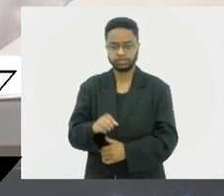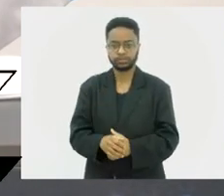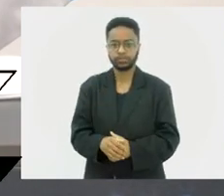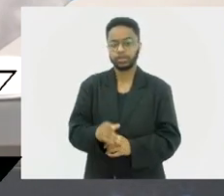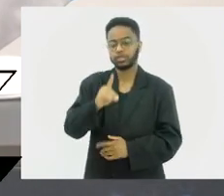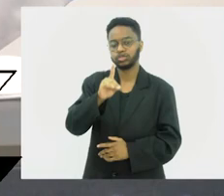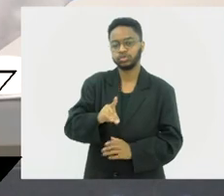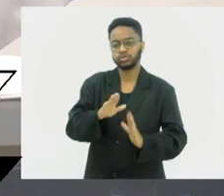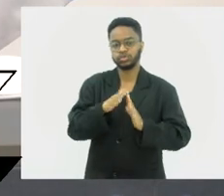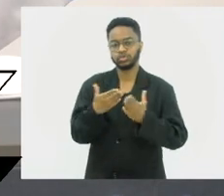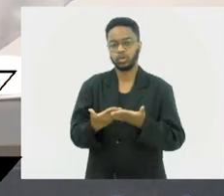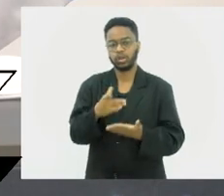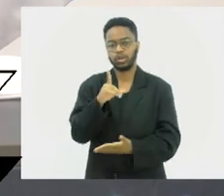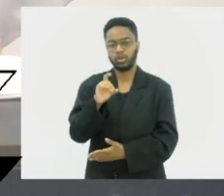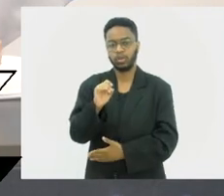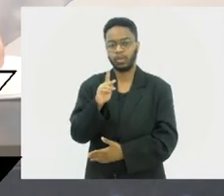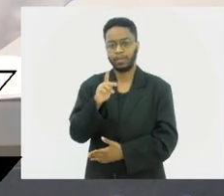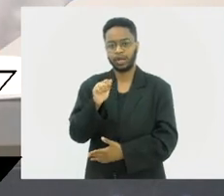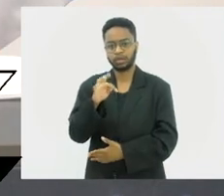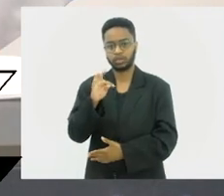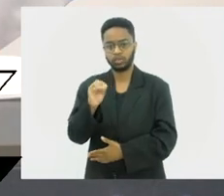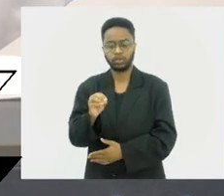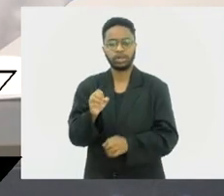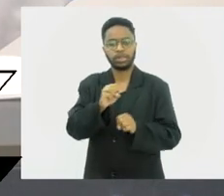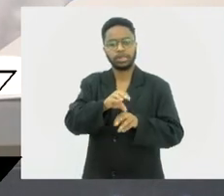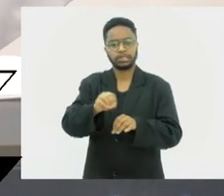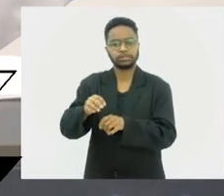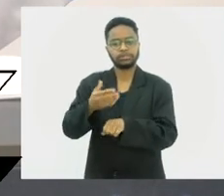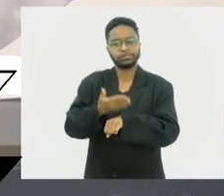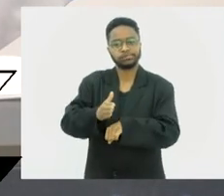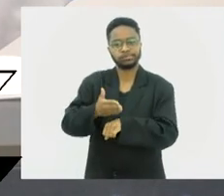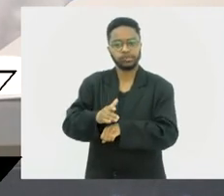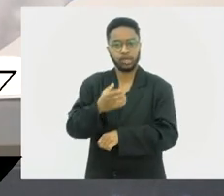diretor da Escola Lobato de Adestramento de Cães, seja bem-vindo.